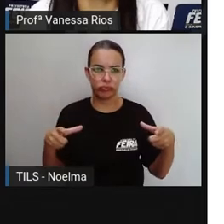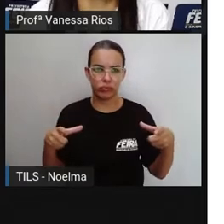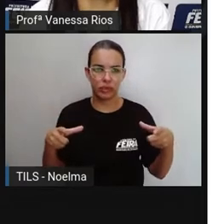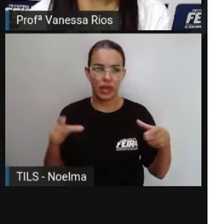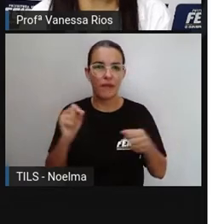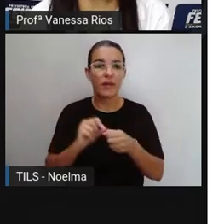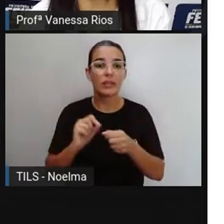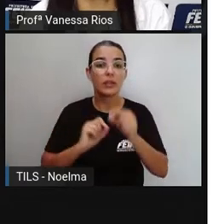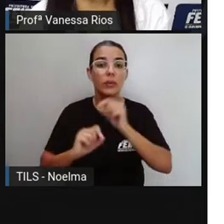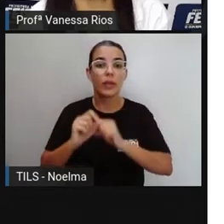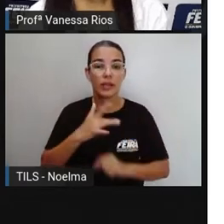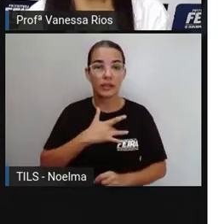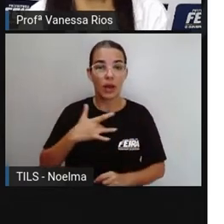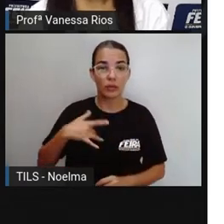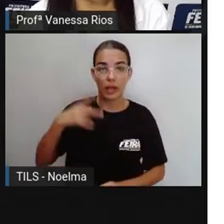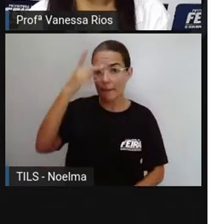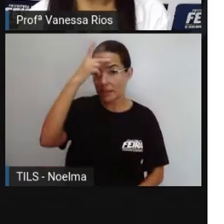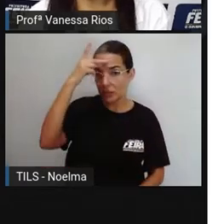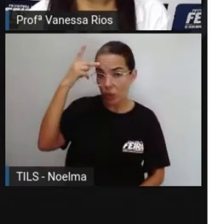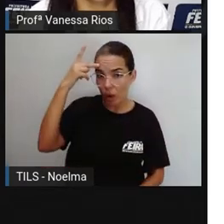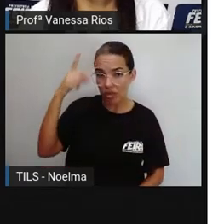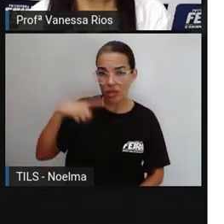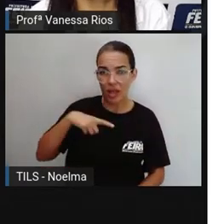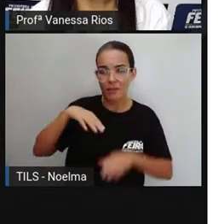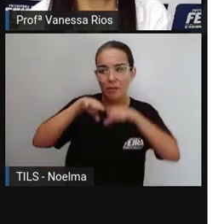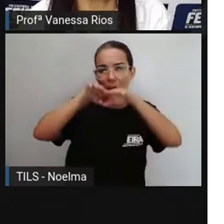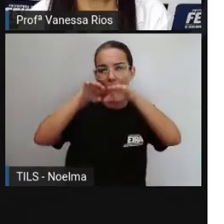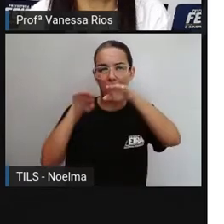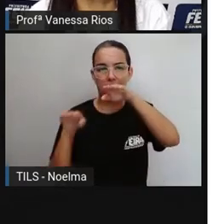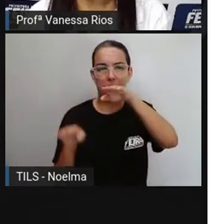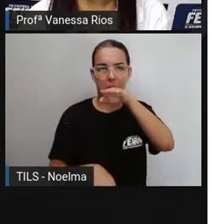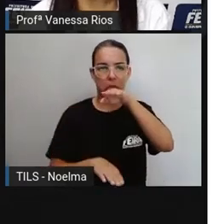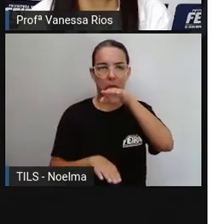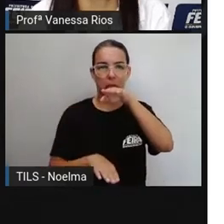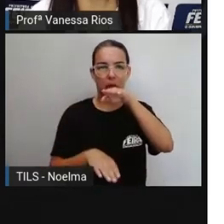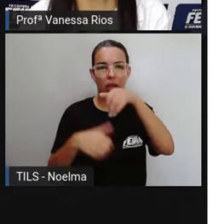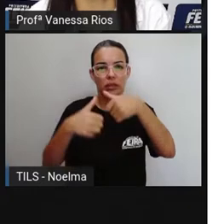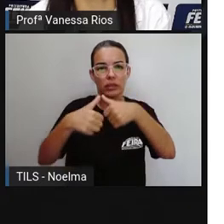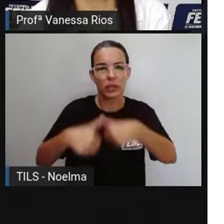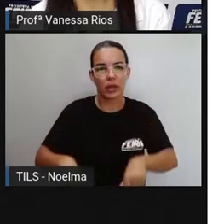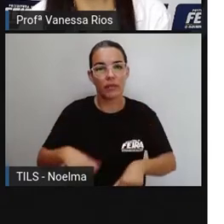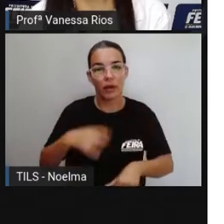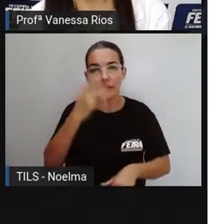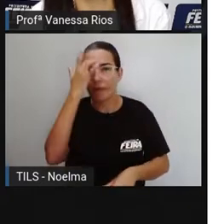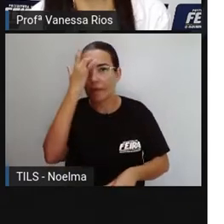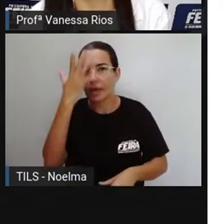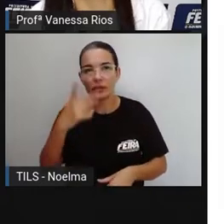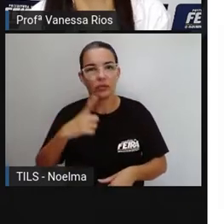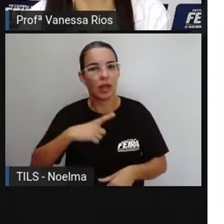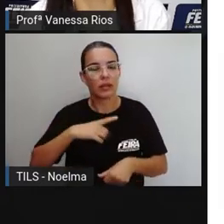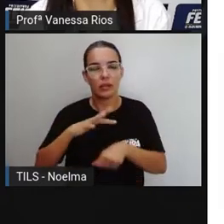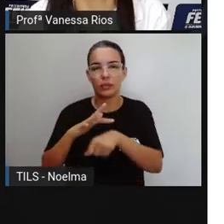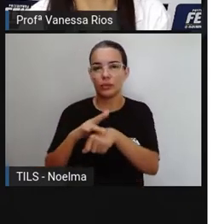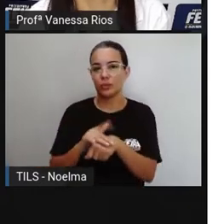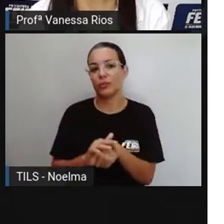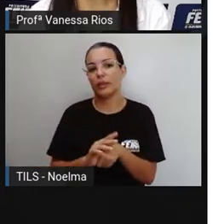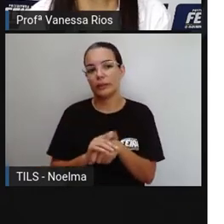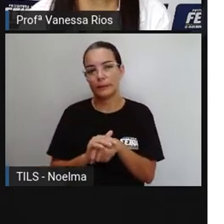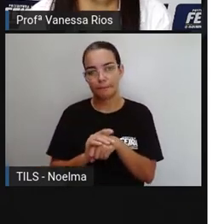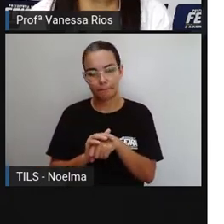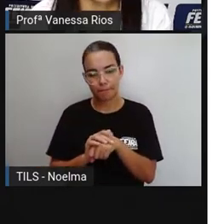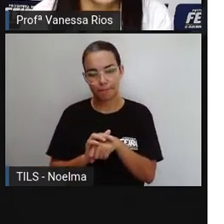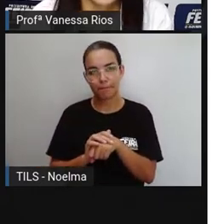amplitude, fazendo com que a saúde da pessoa entre em declínio e esteja mais suscetível ao surgimento